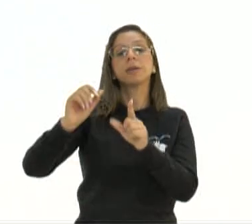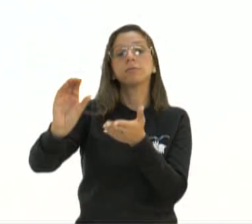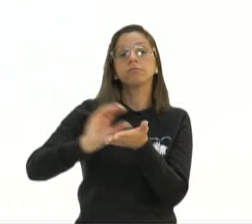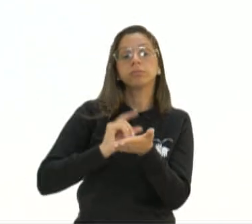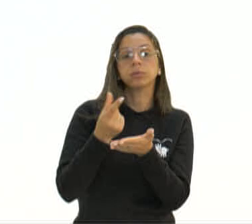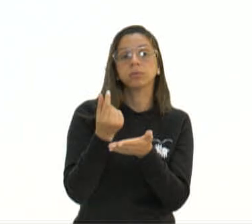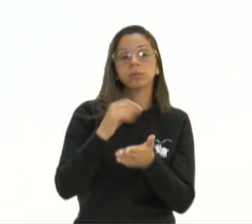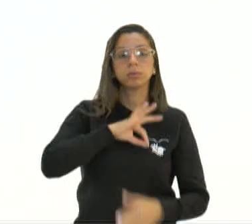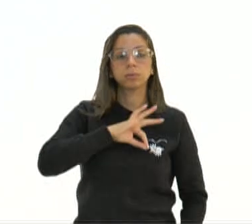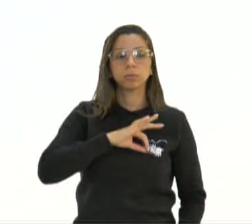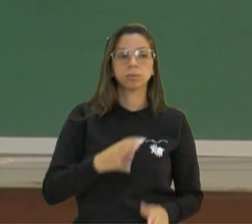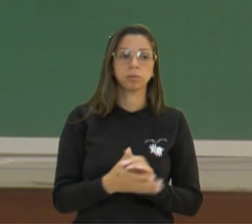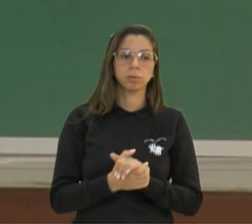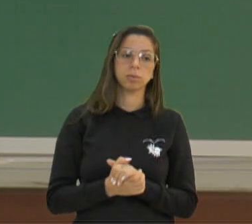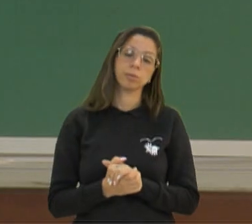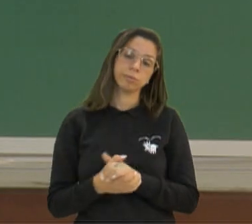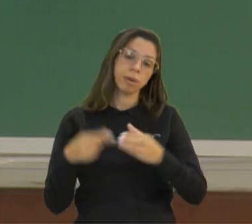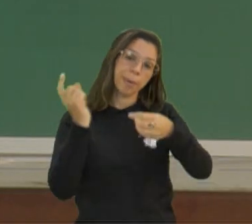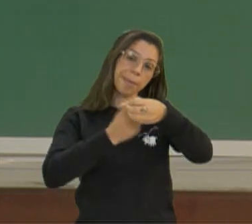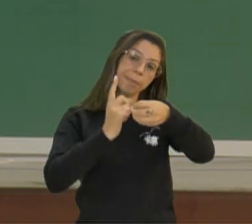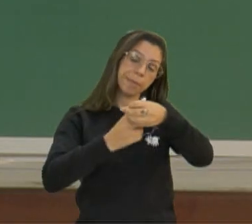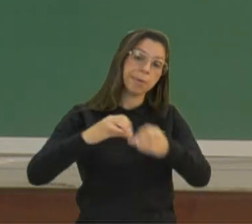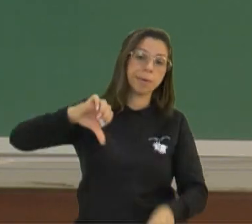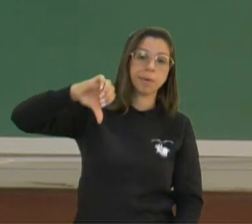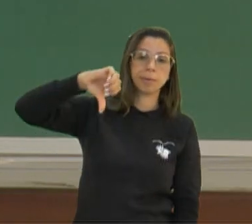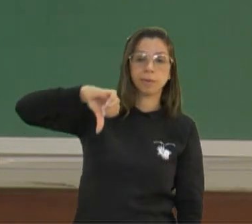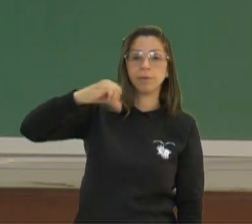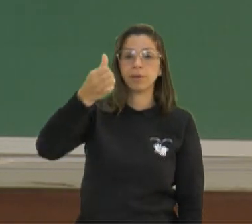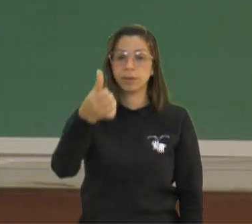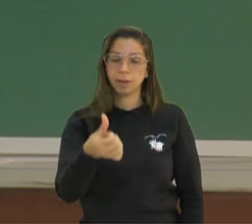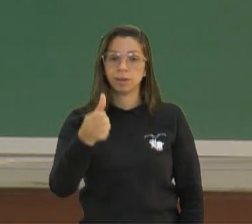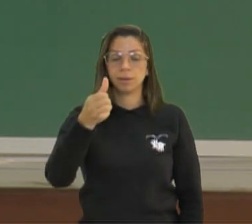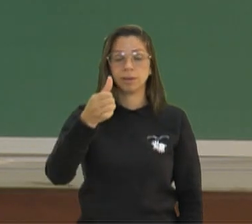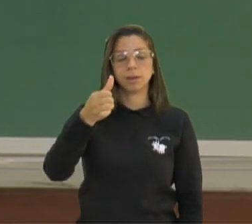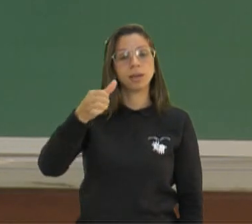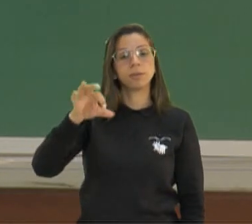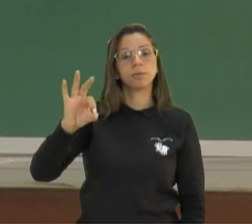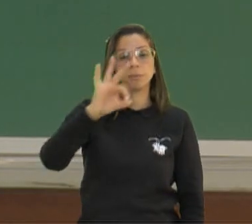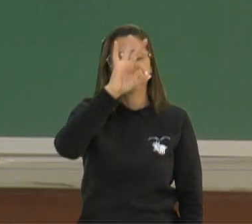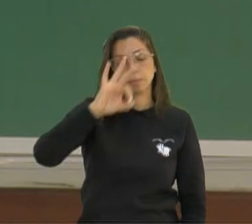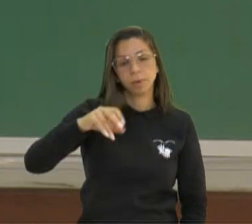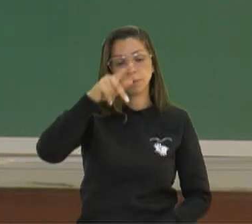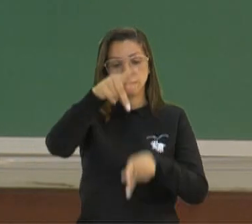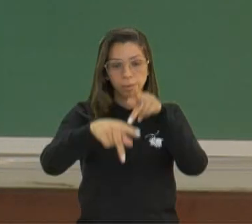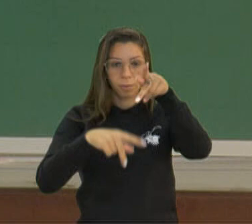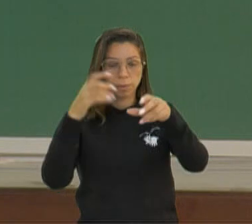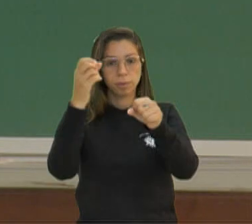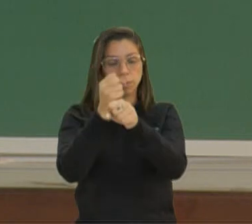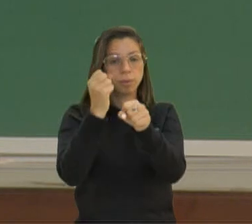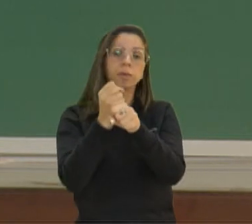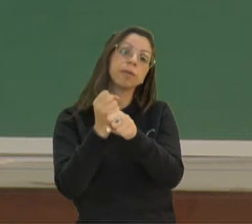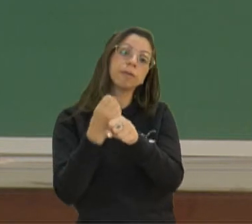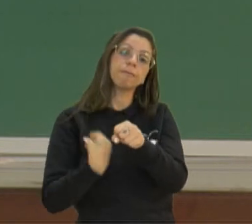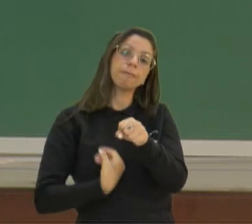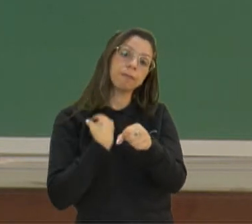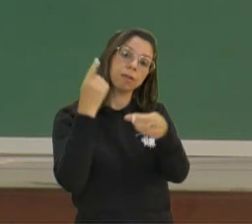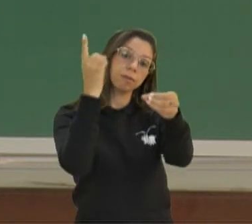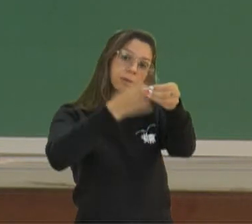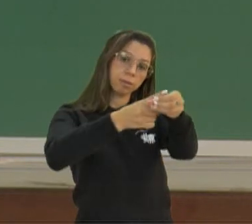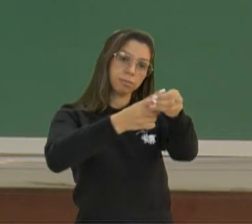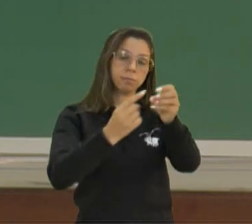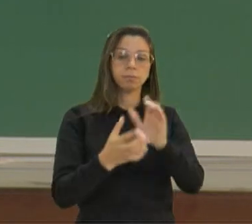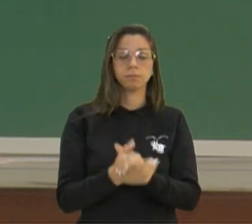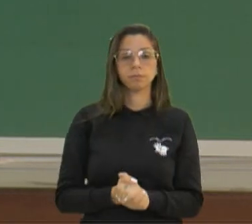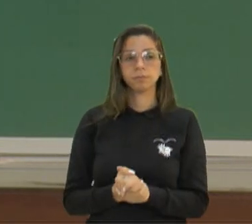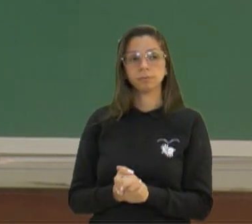população urbana, né, não podia ser diferente, 96% da população é urbana.